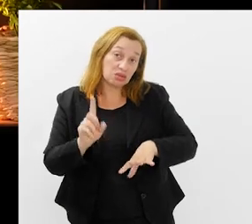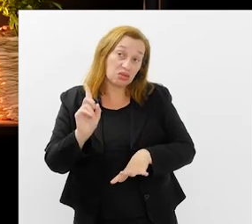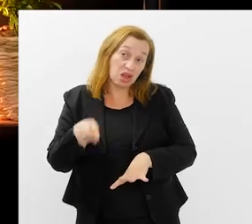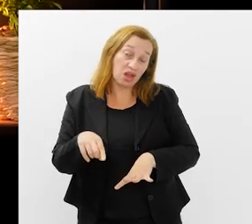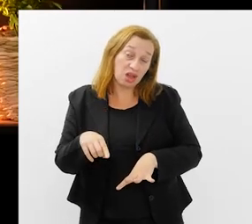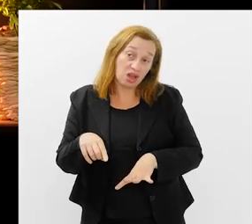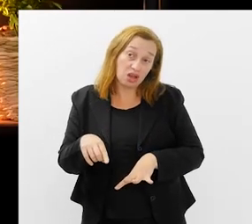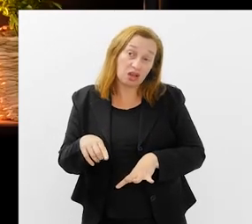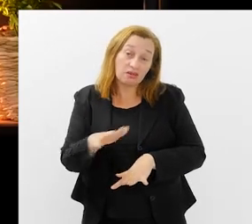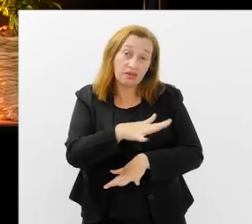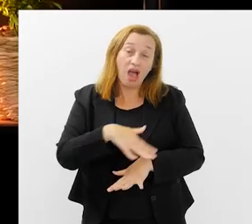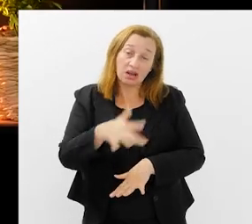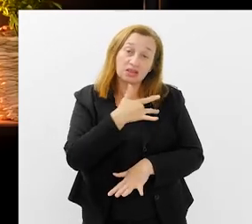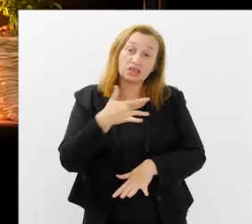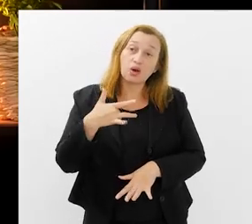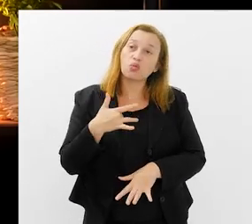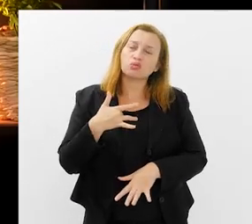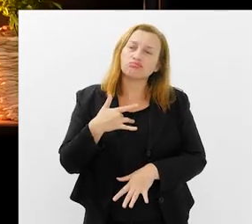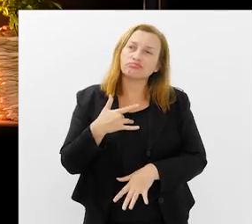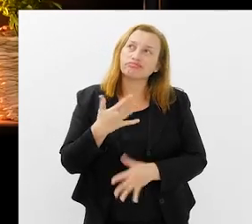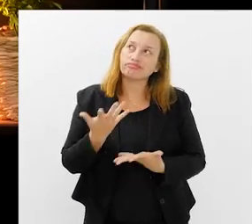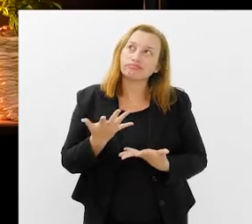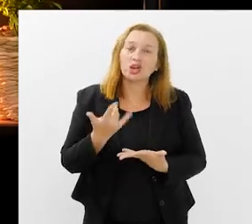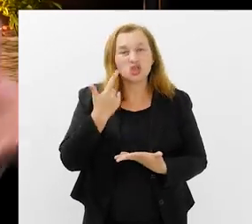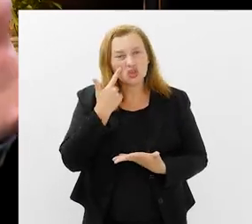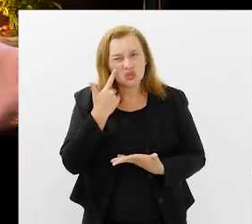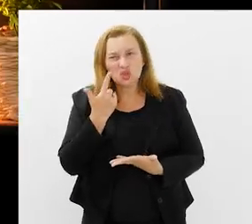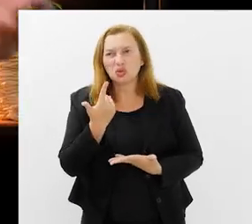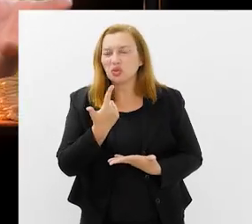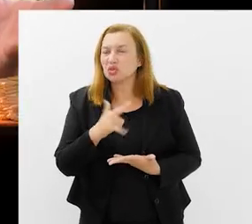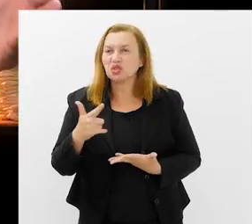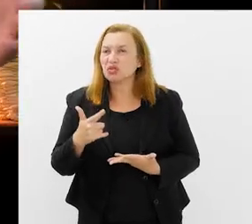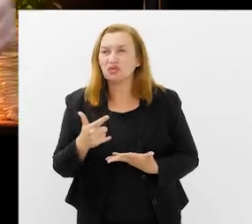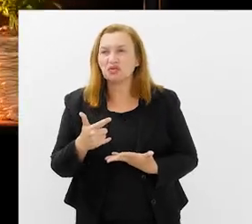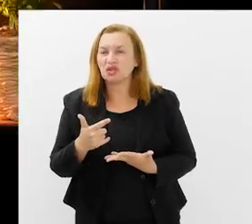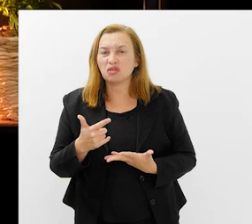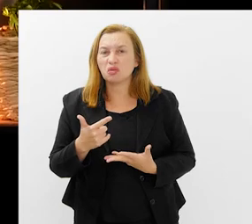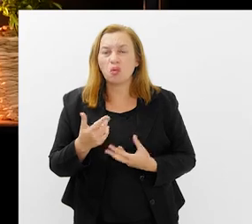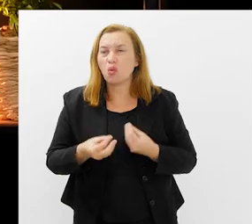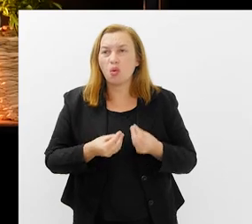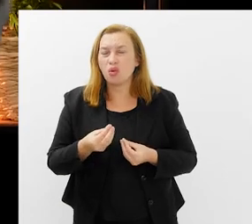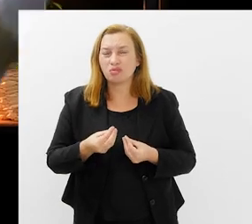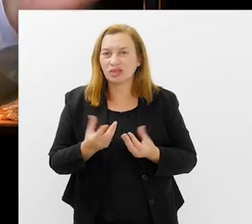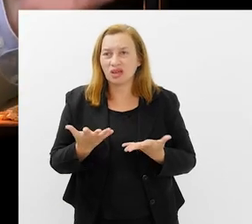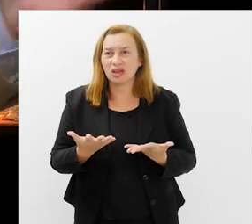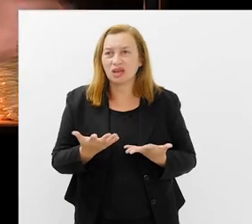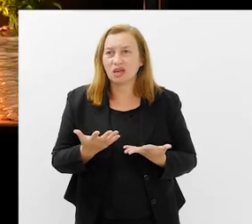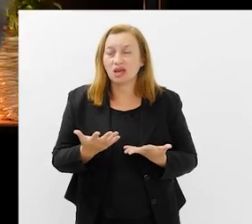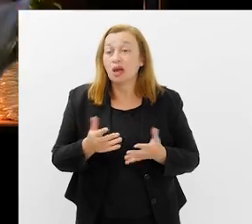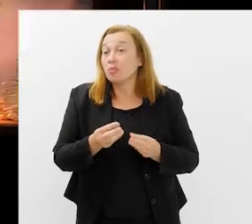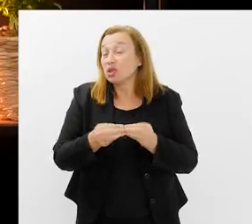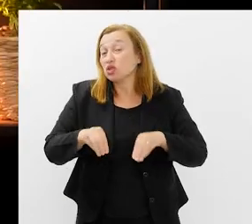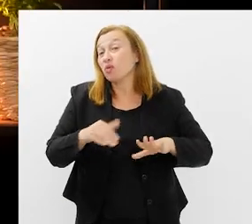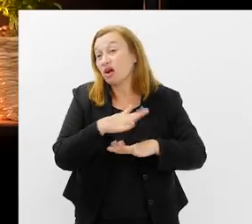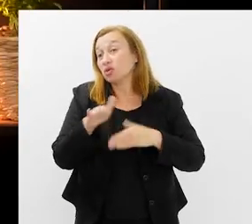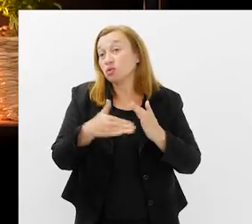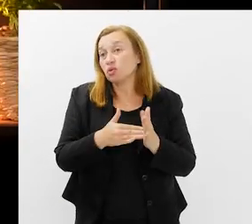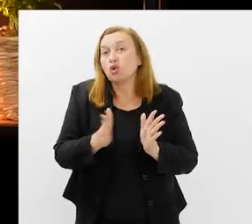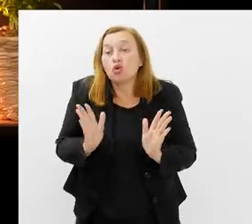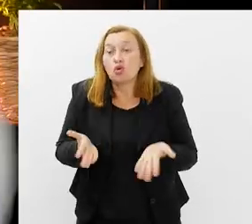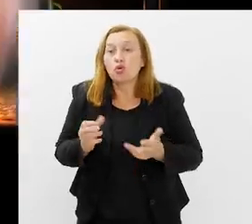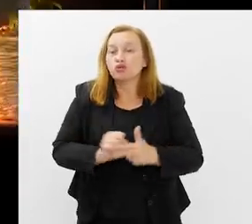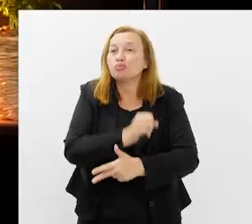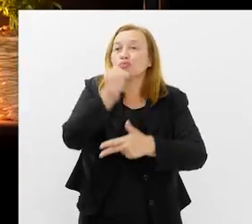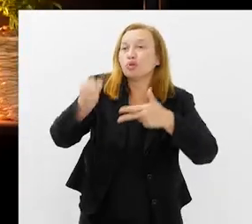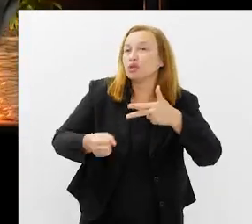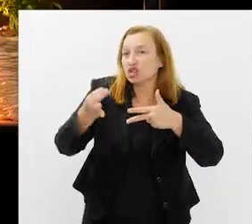desastre genético, mas é do campo da saúde, e que a gente viu que não tivemos menor condição, afetou a todos, E é um desastre,